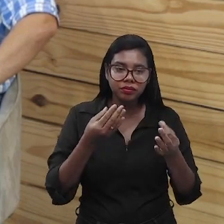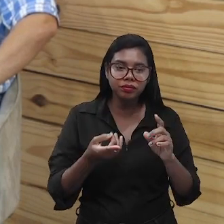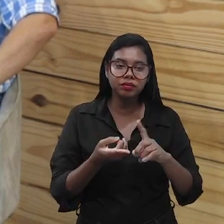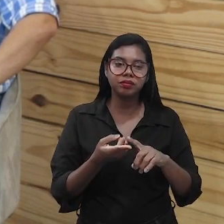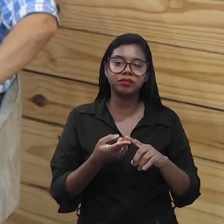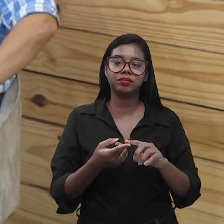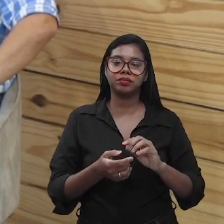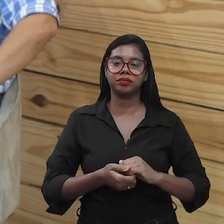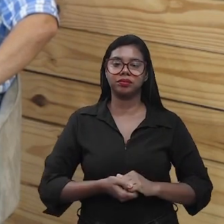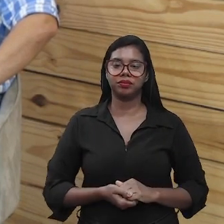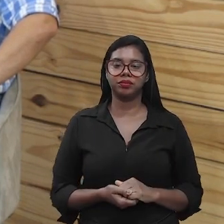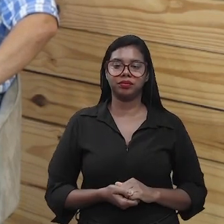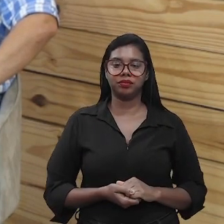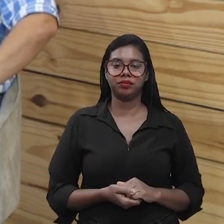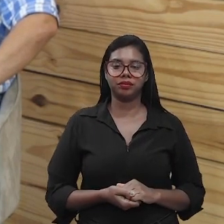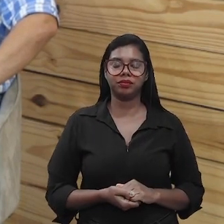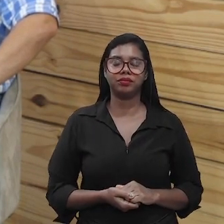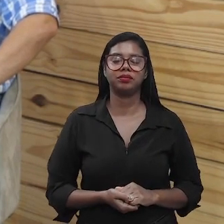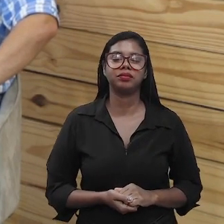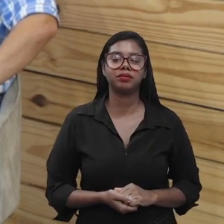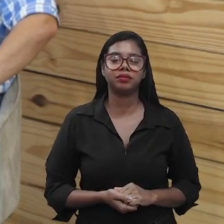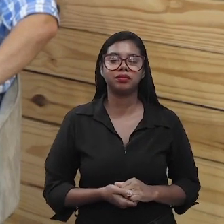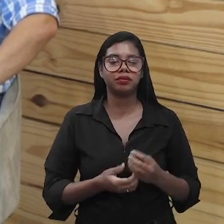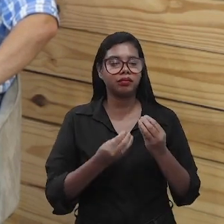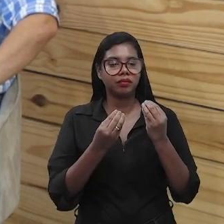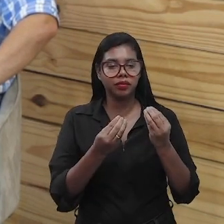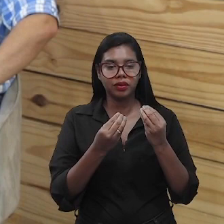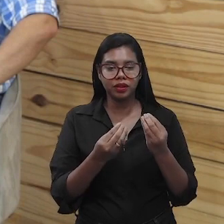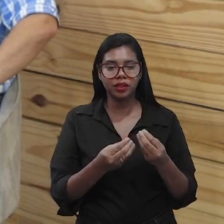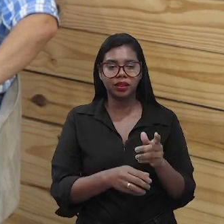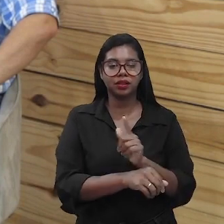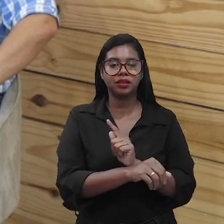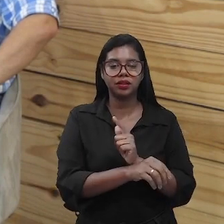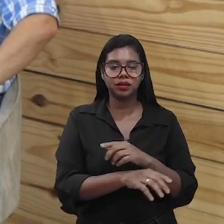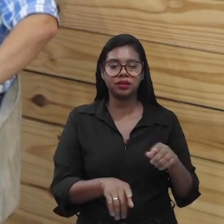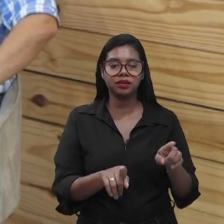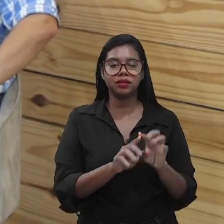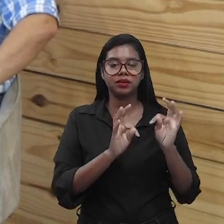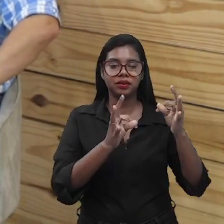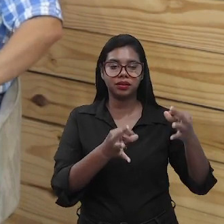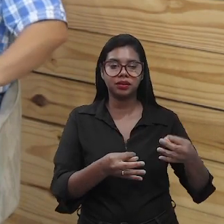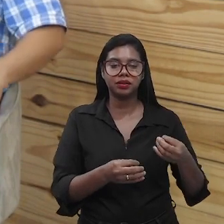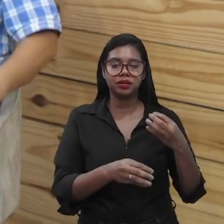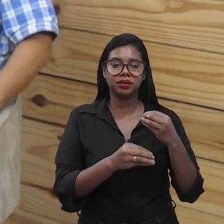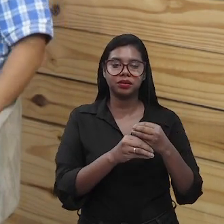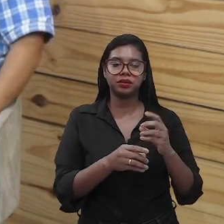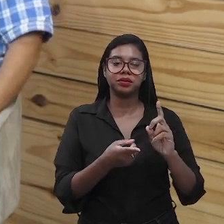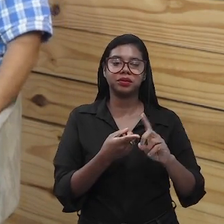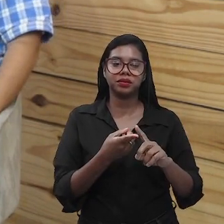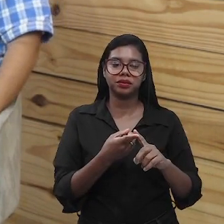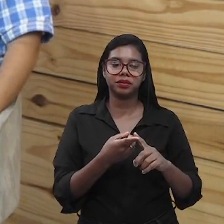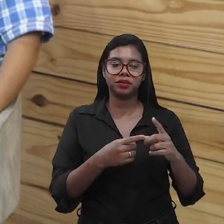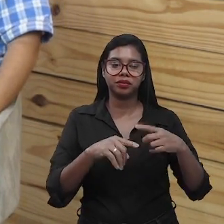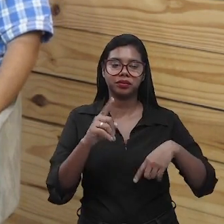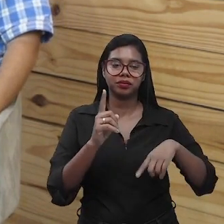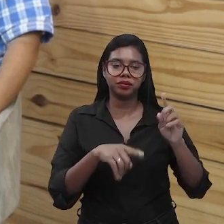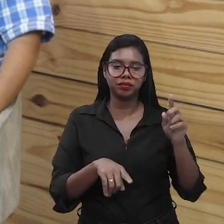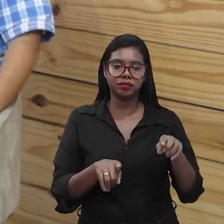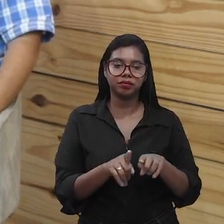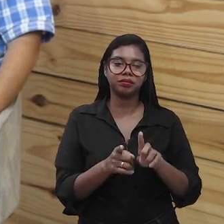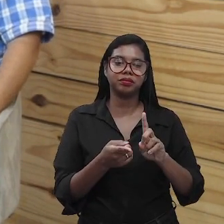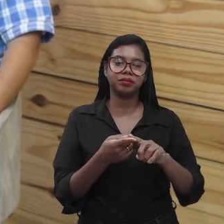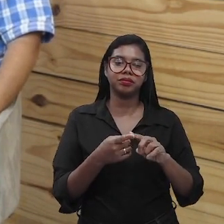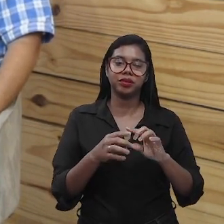ter tal música. Como é que a gente gerencia essa velocidade toda, dando conta dessa produção e da parte mais de liberdade, de